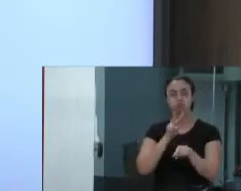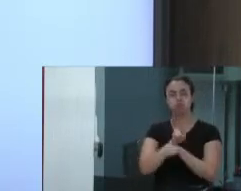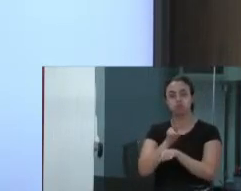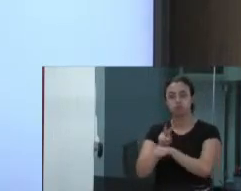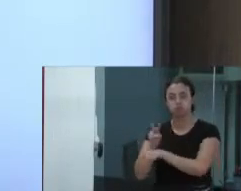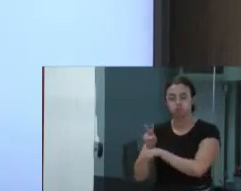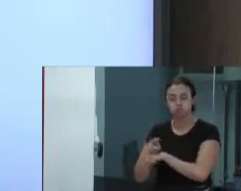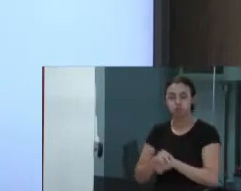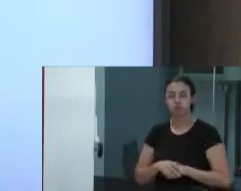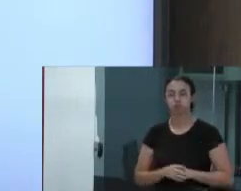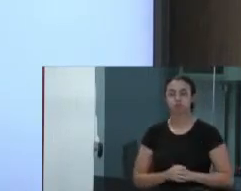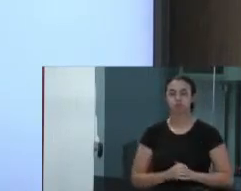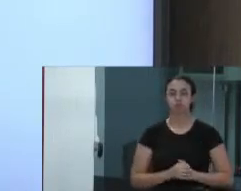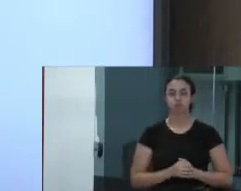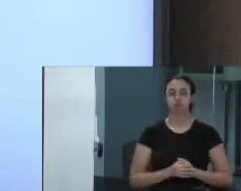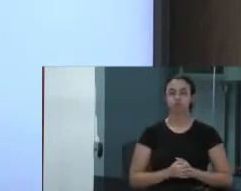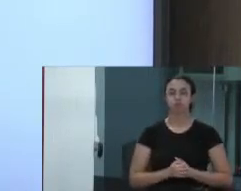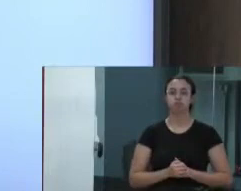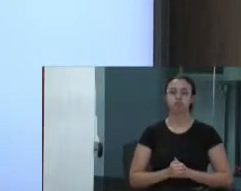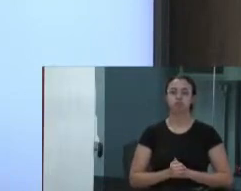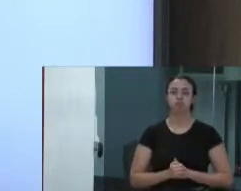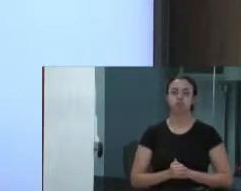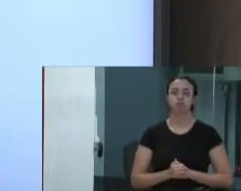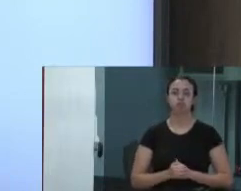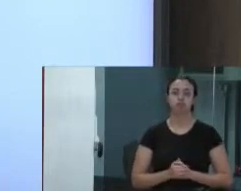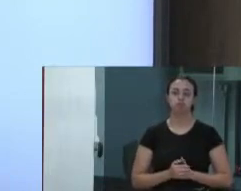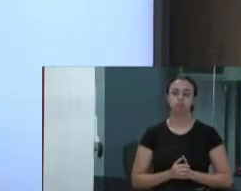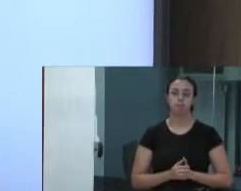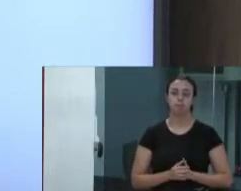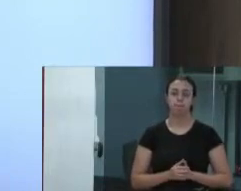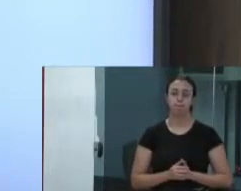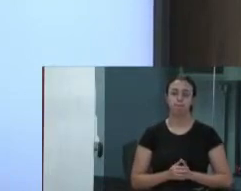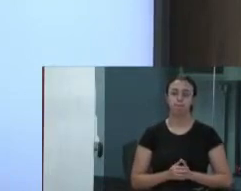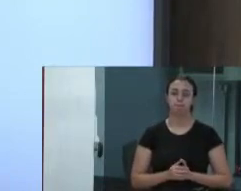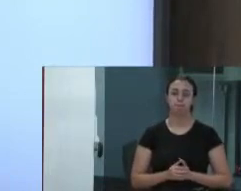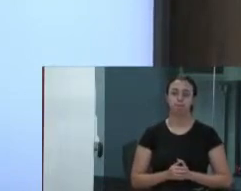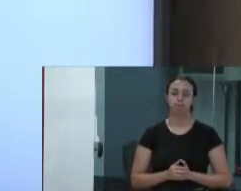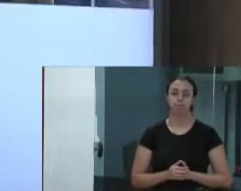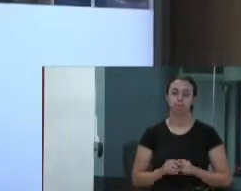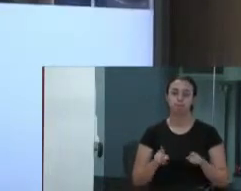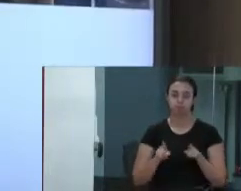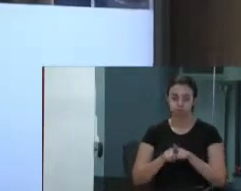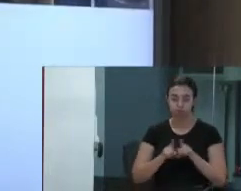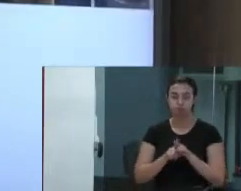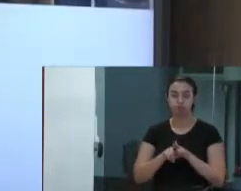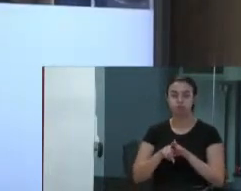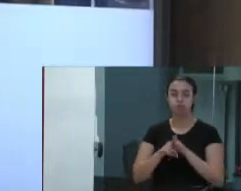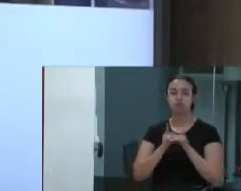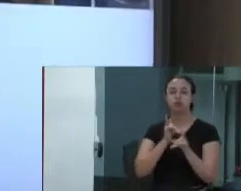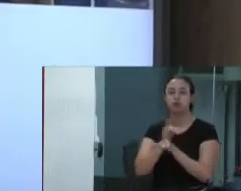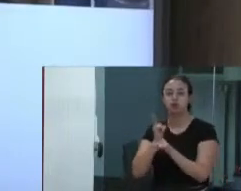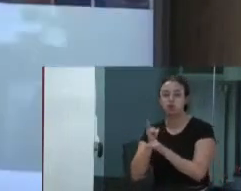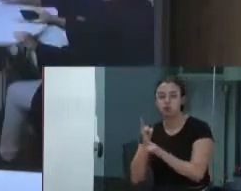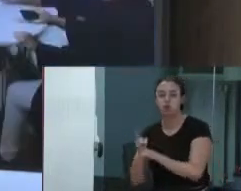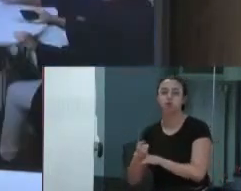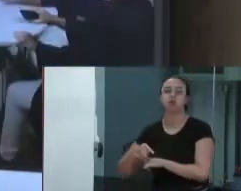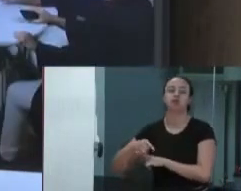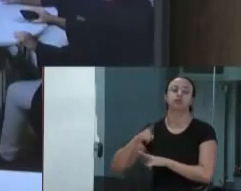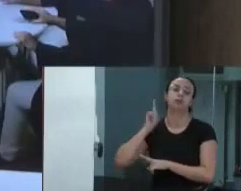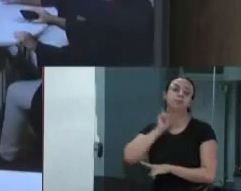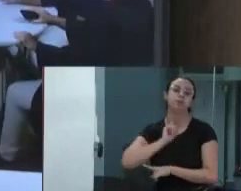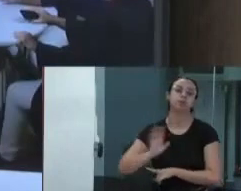também foi ano de conferência de SANS, e de conferência também regional.